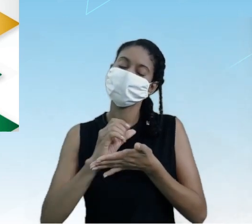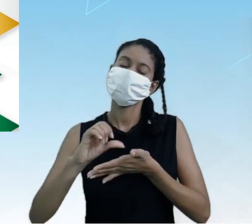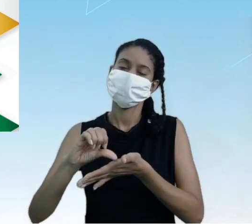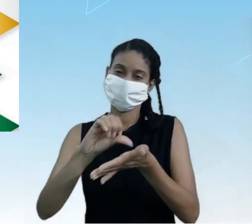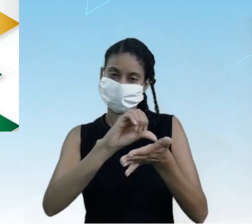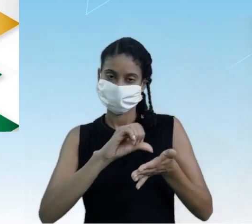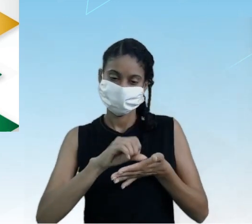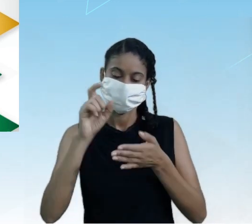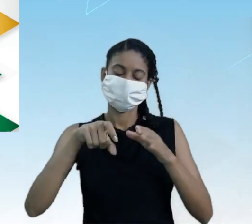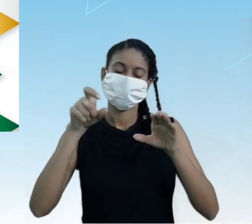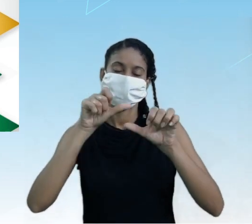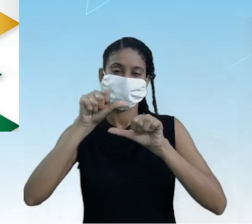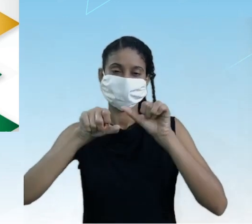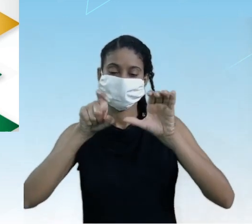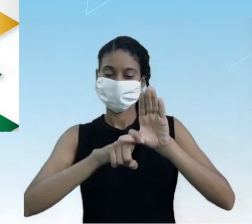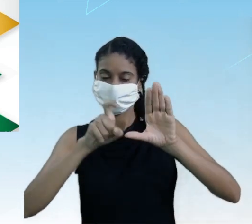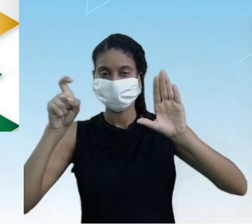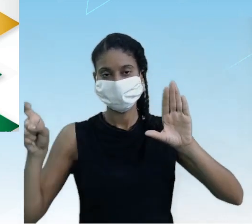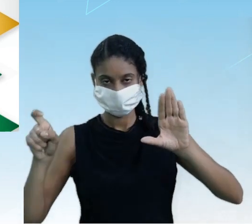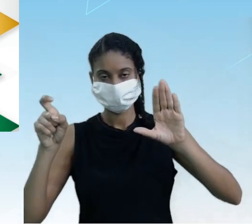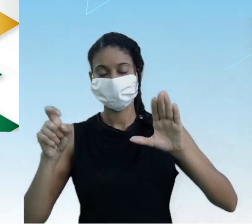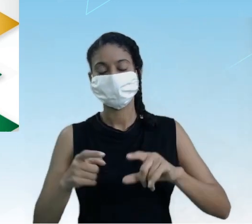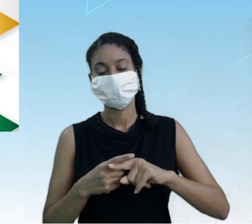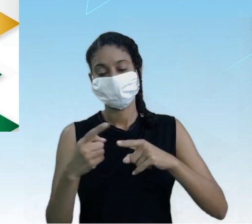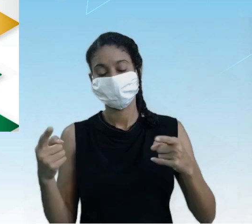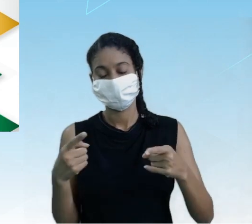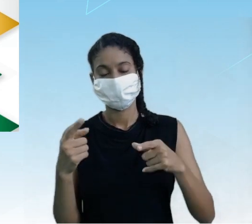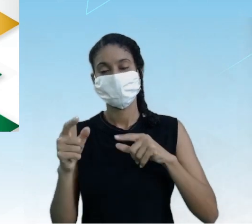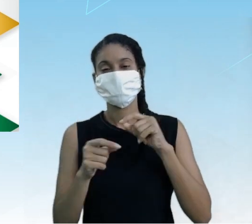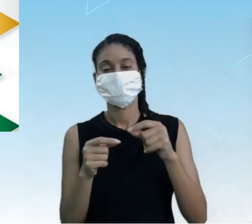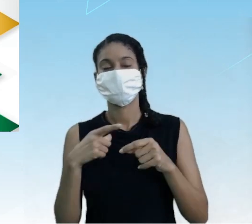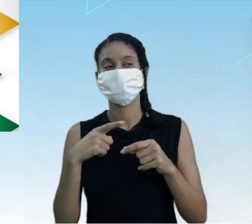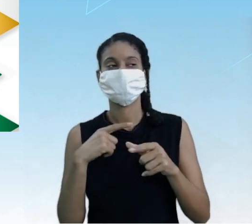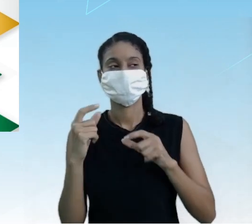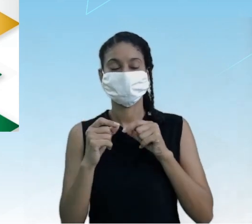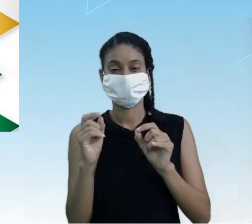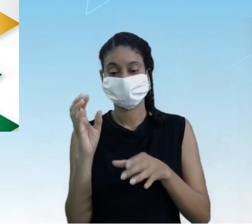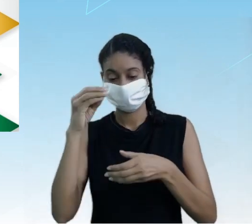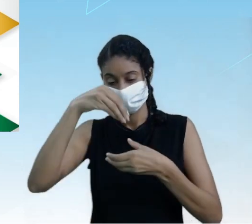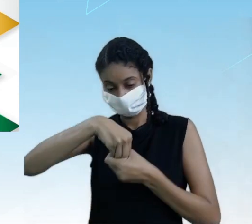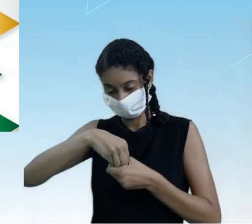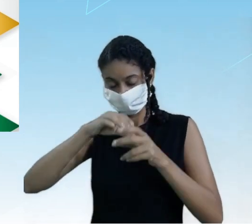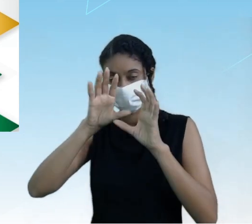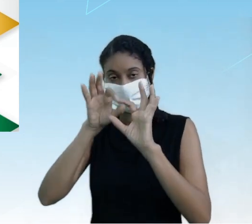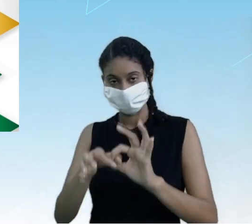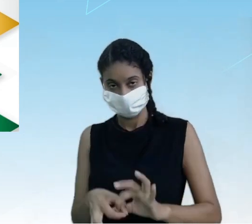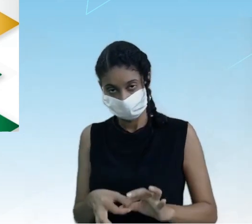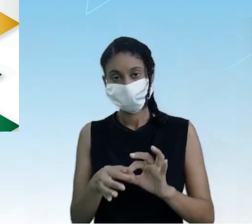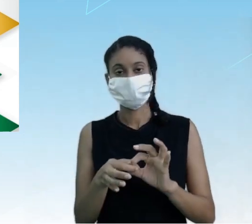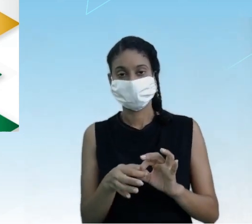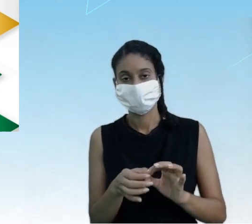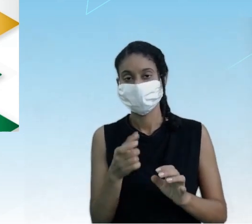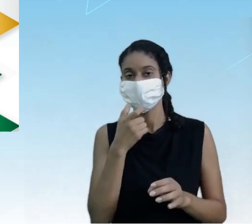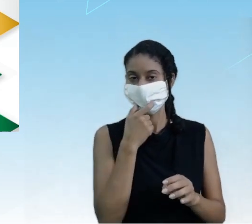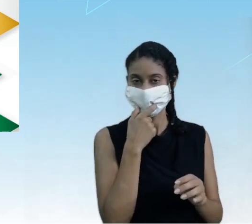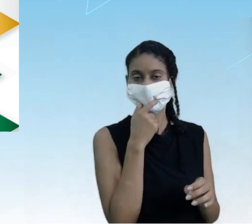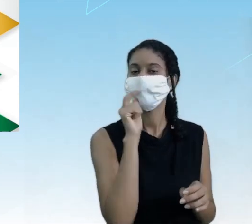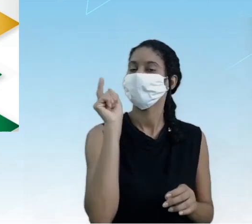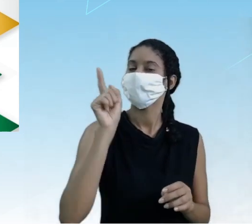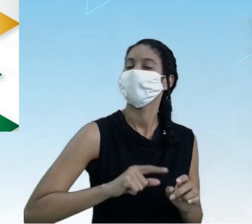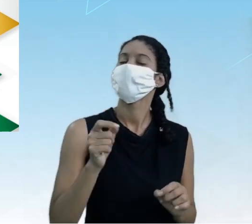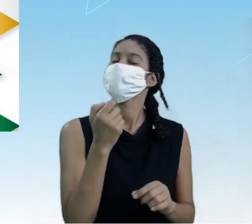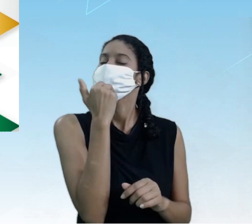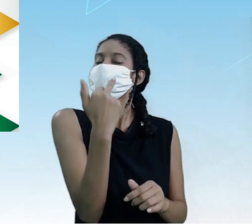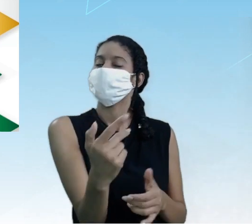tornarem dependentes, né? Mais abaixo a gente tem que dentro desse contexto, o inglês ele se torna